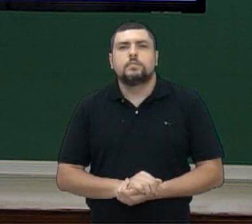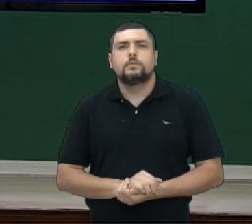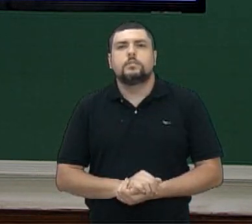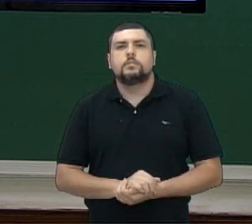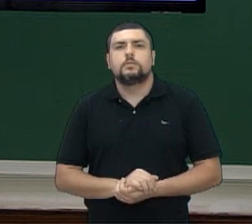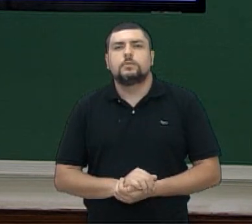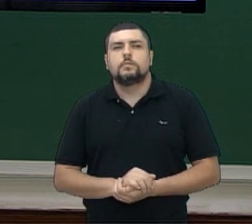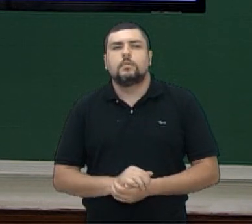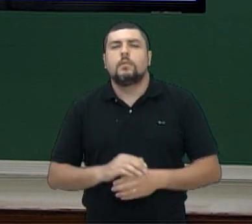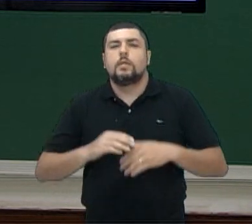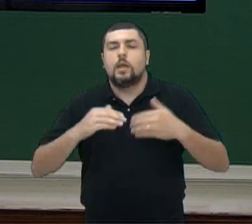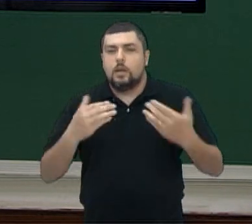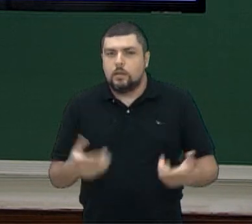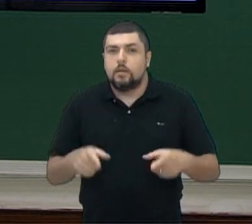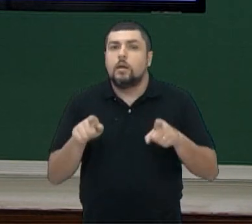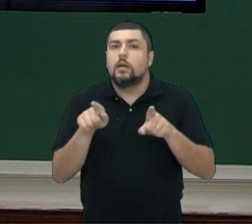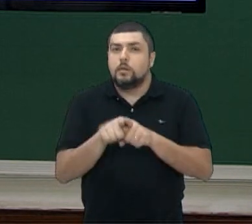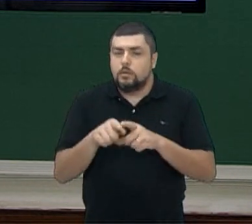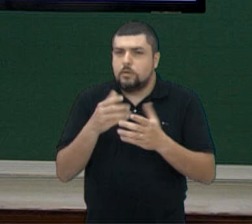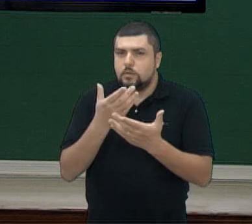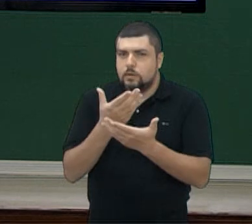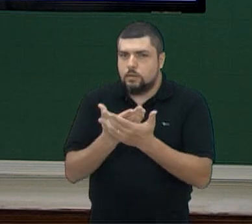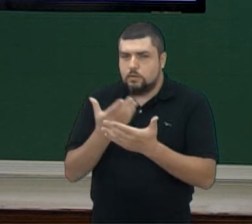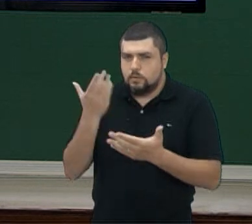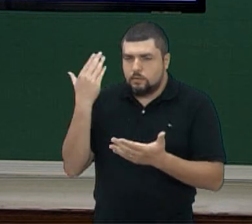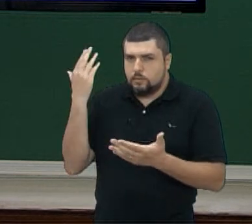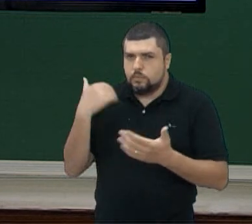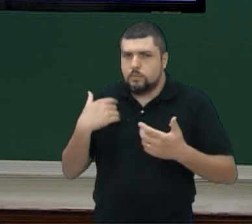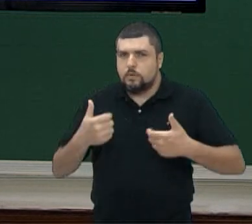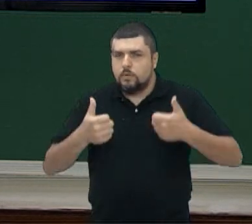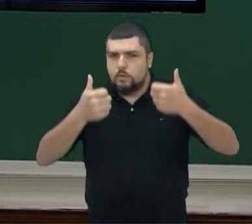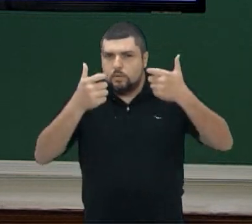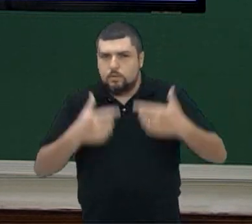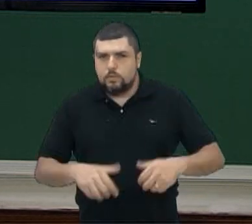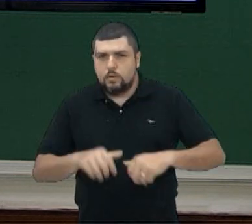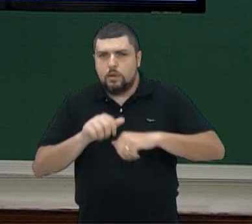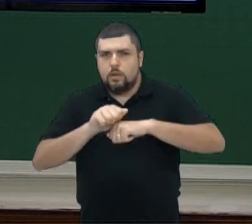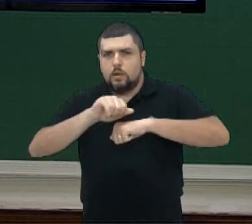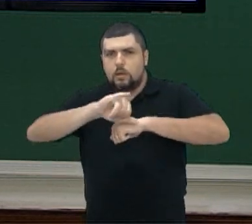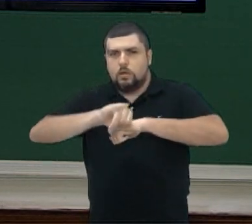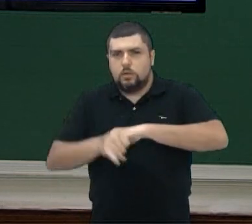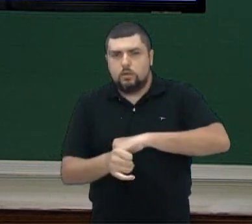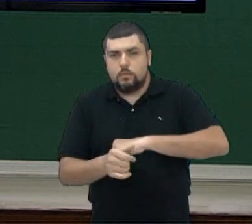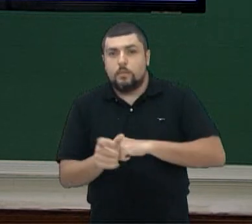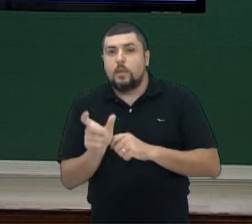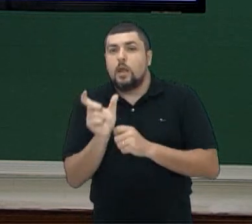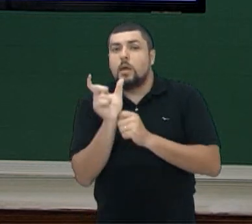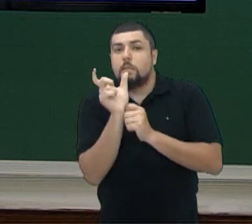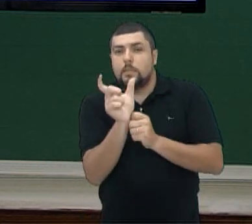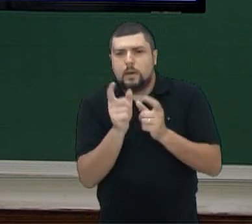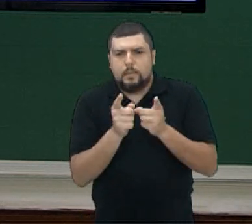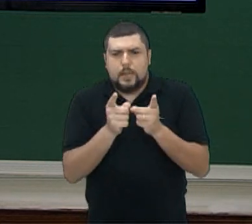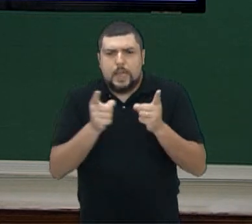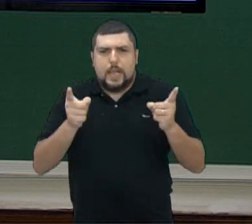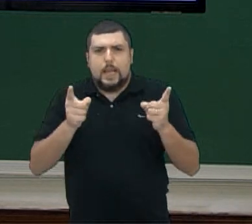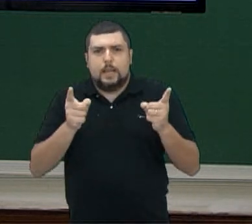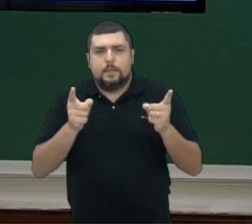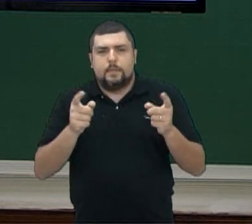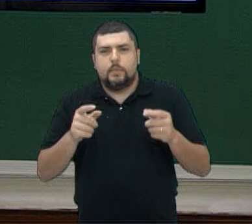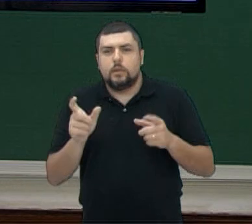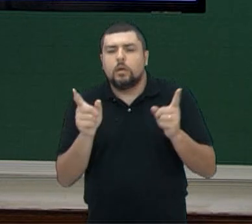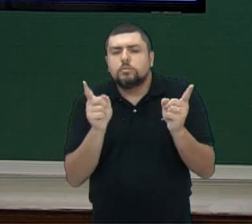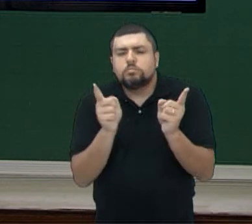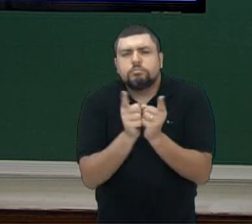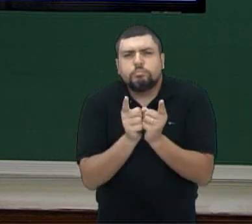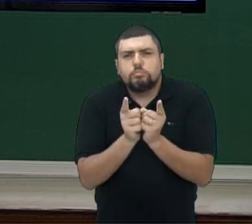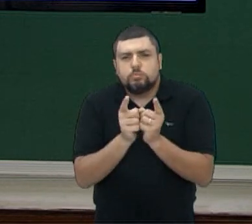Daí, também, na aula passada, a gente falou sobre a regra dos adjetivos longos. Então, quando o adjetivo é curto, a gente põe o ER,